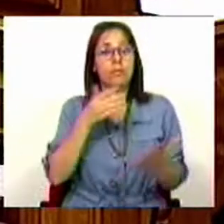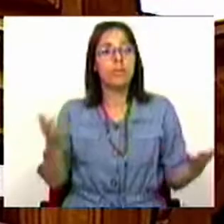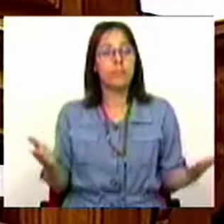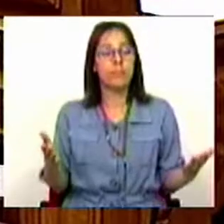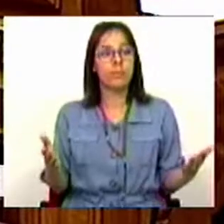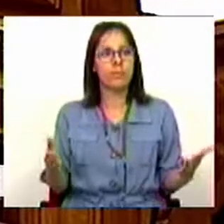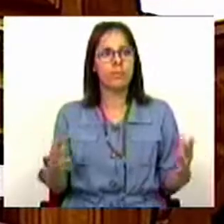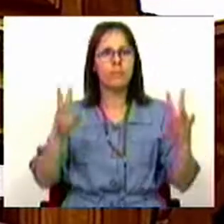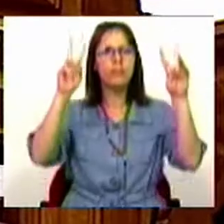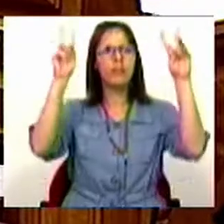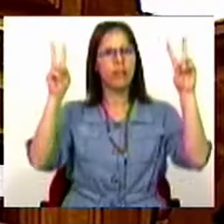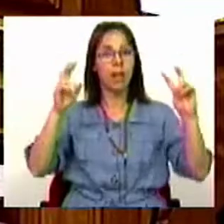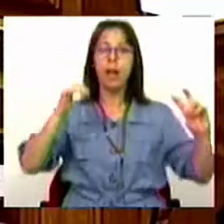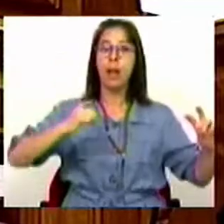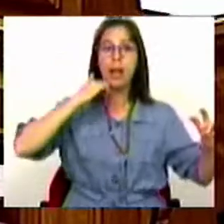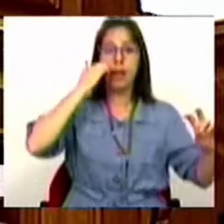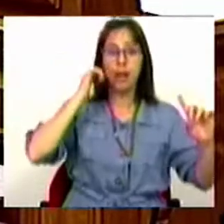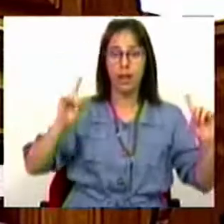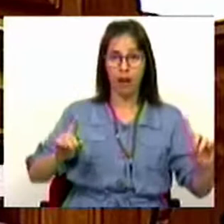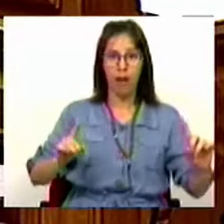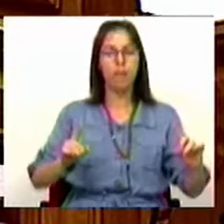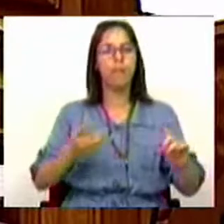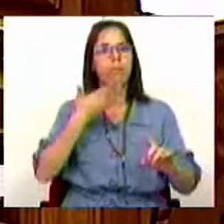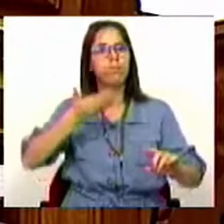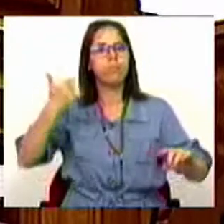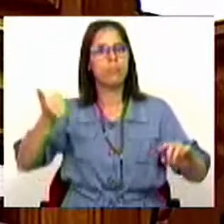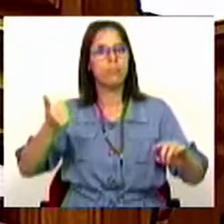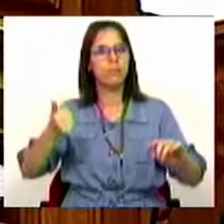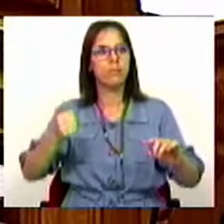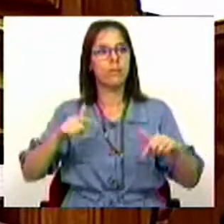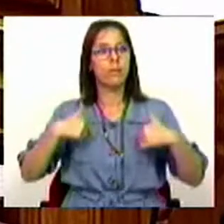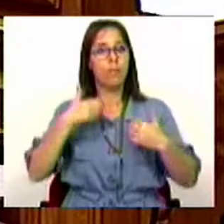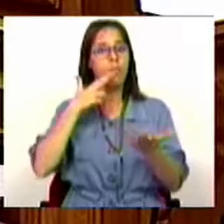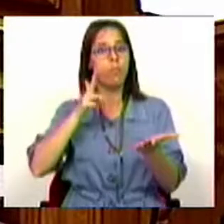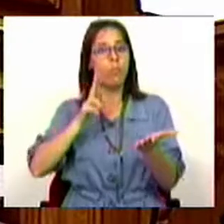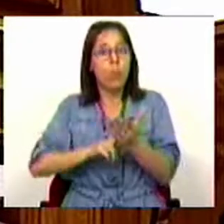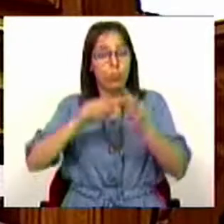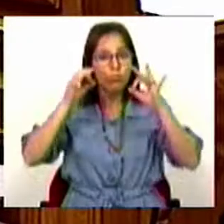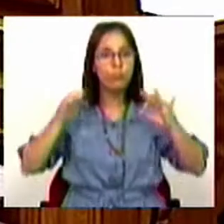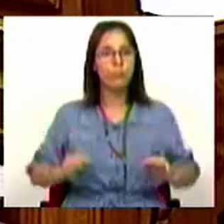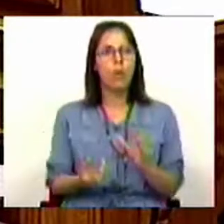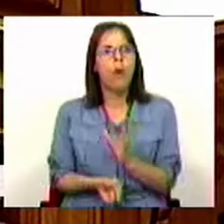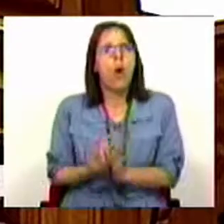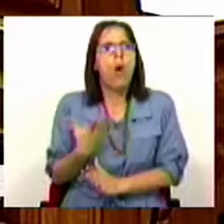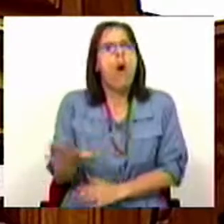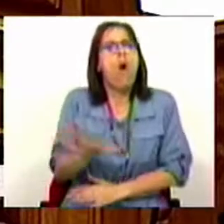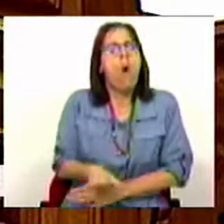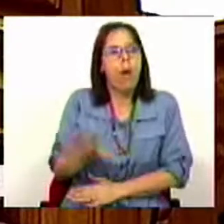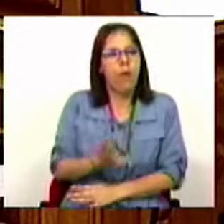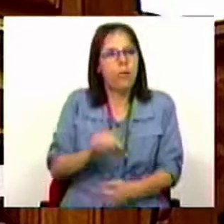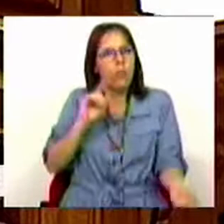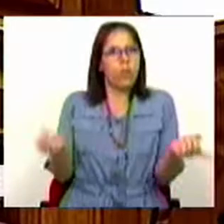se utilizam temas graves, escamoteando as suas verdadeiras razões e origens,